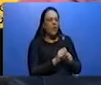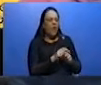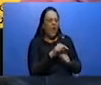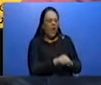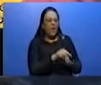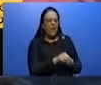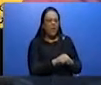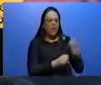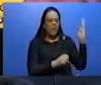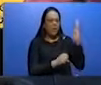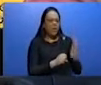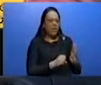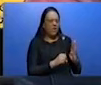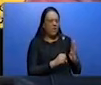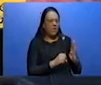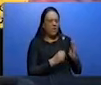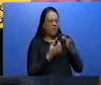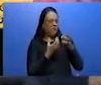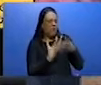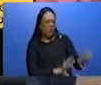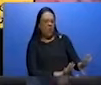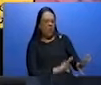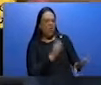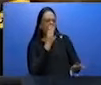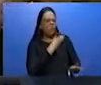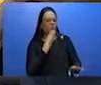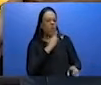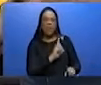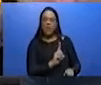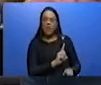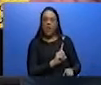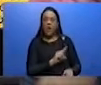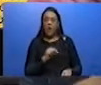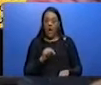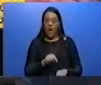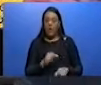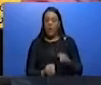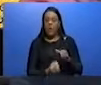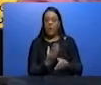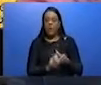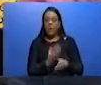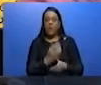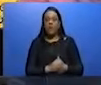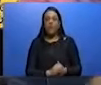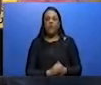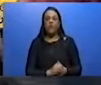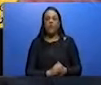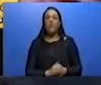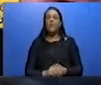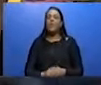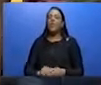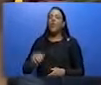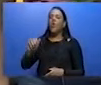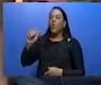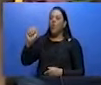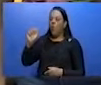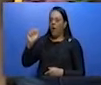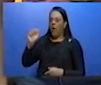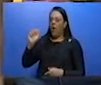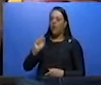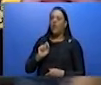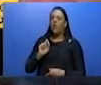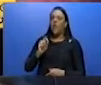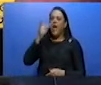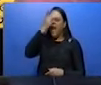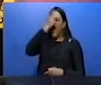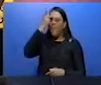colônia? Ele era produzido aqui, né? Então, só me sobra a letra A. Era muito procurado na